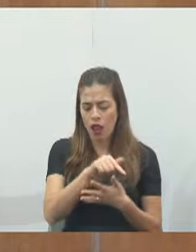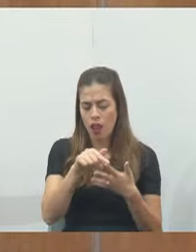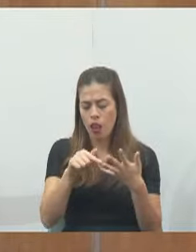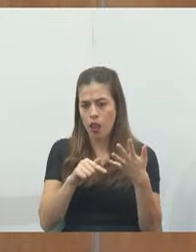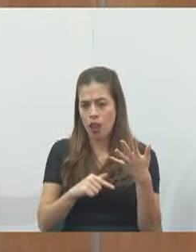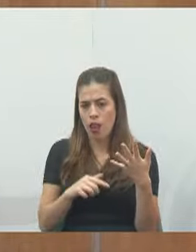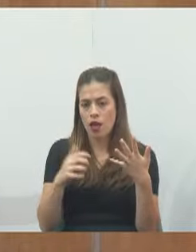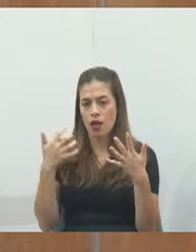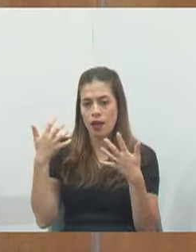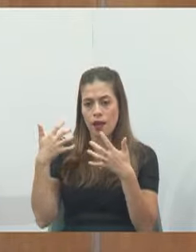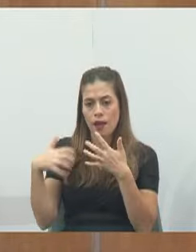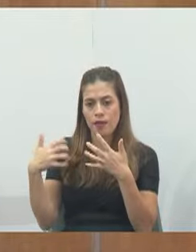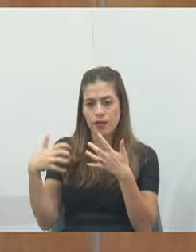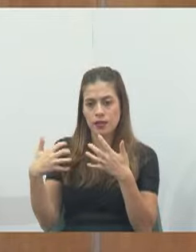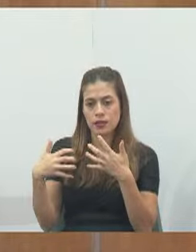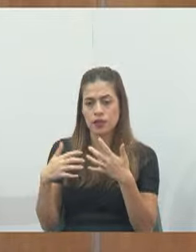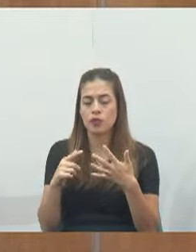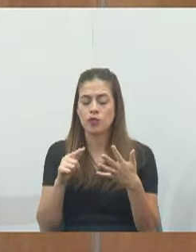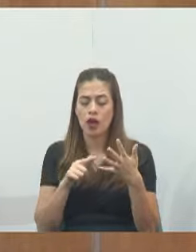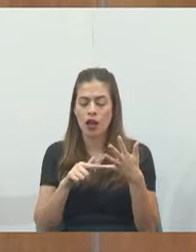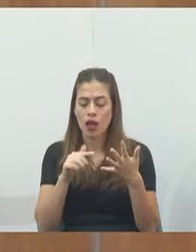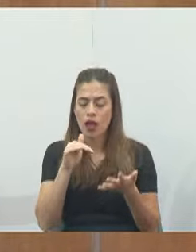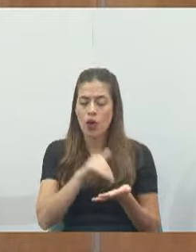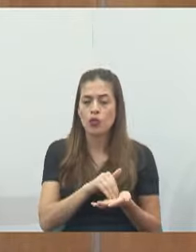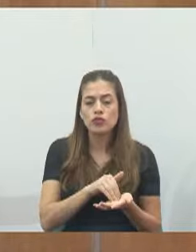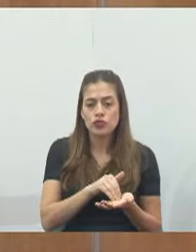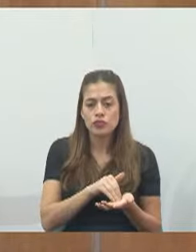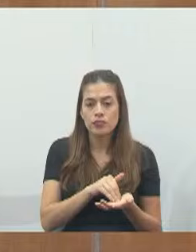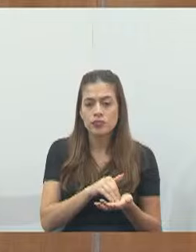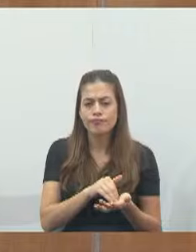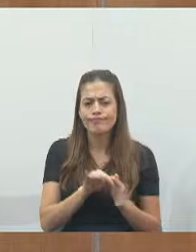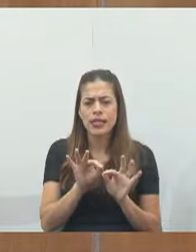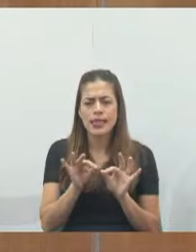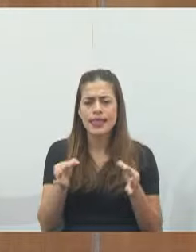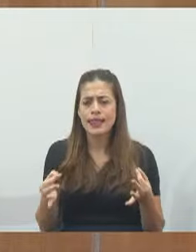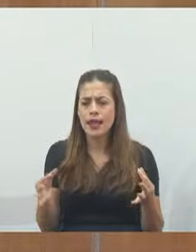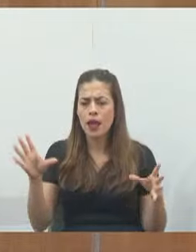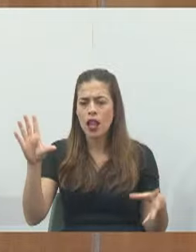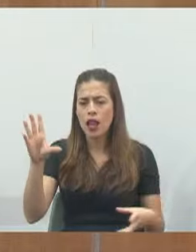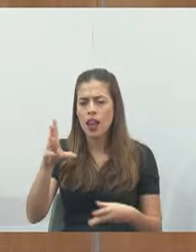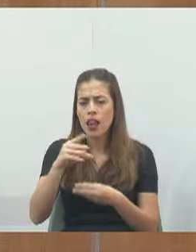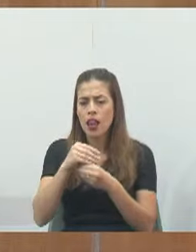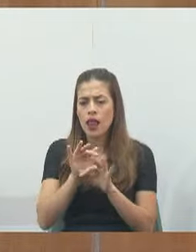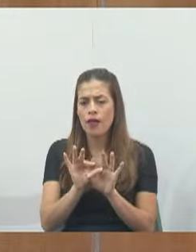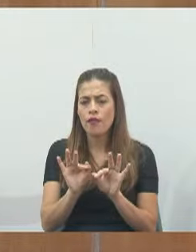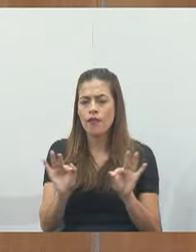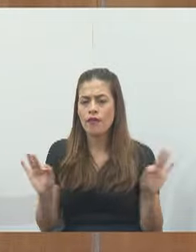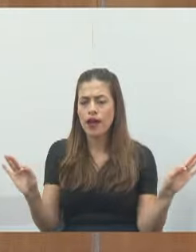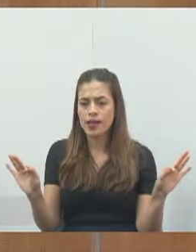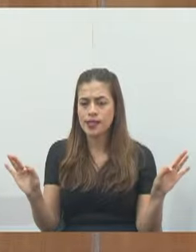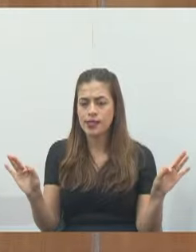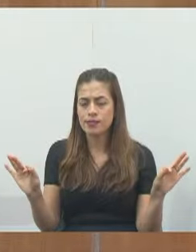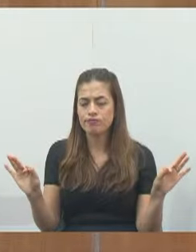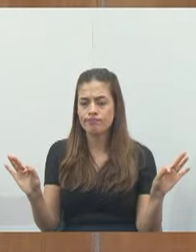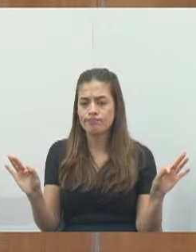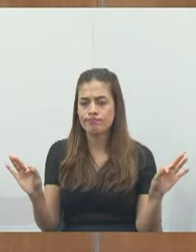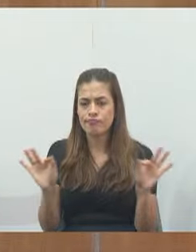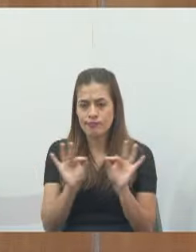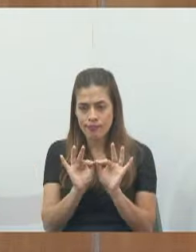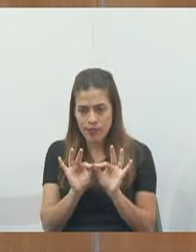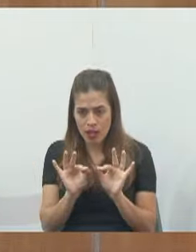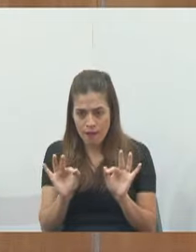Dessas cinco reflexões, a última é bem simples, se resume em uma frase apenas, e através